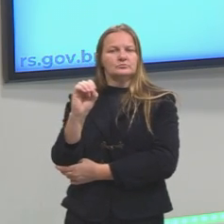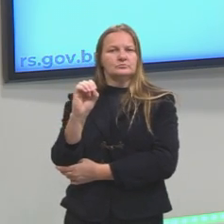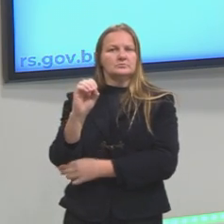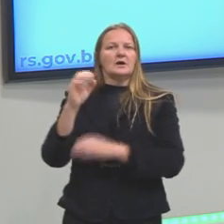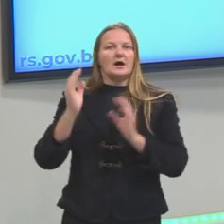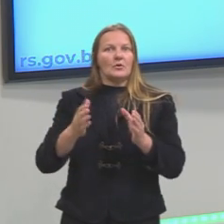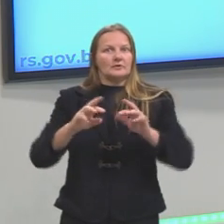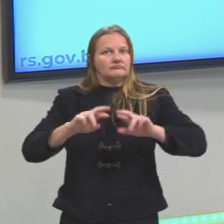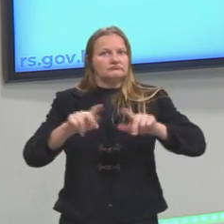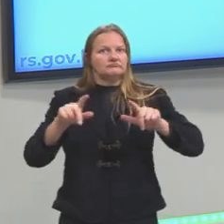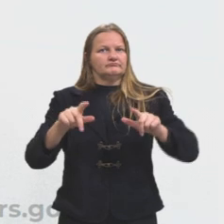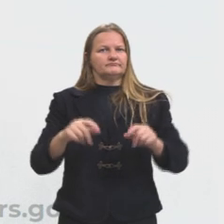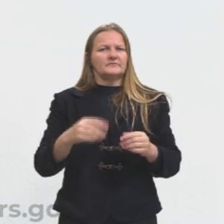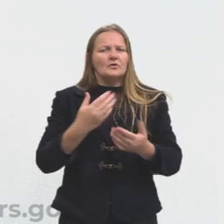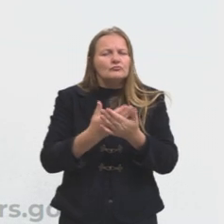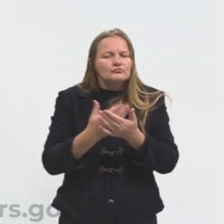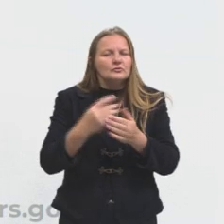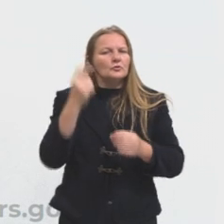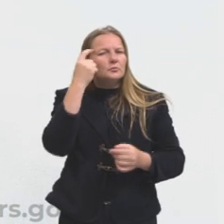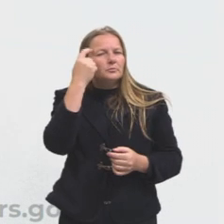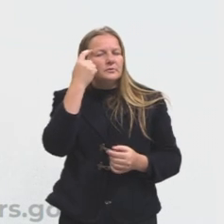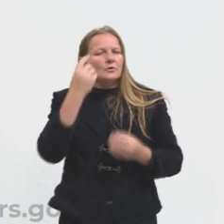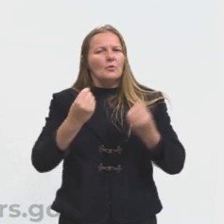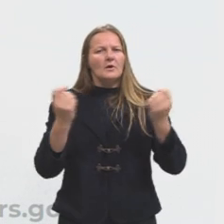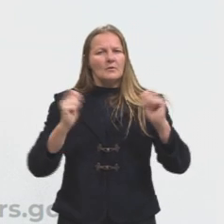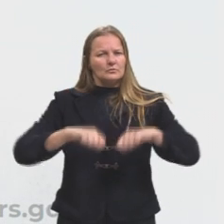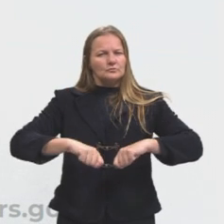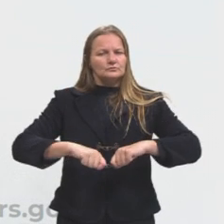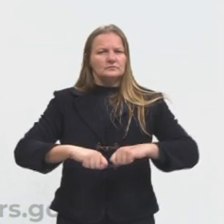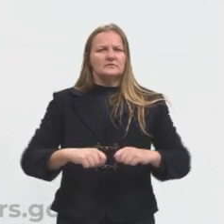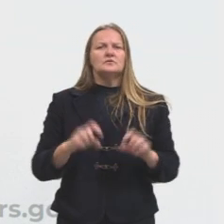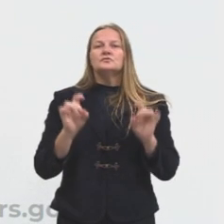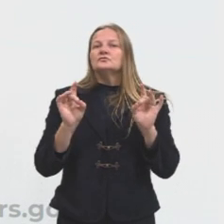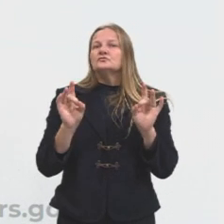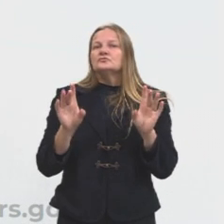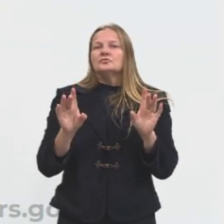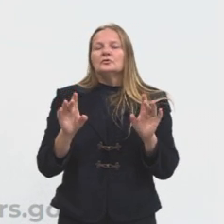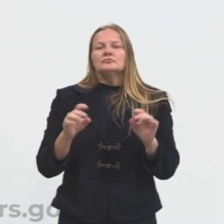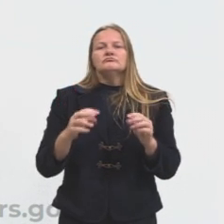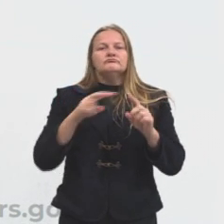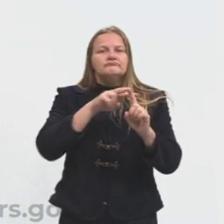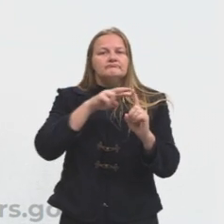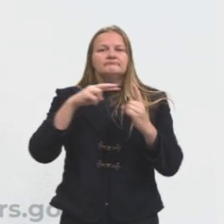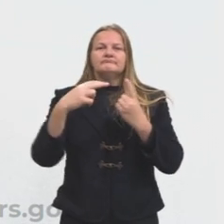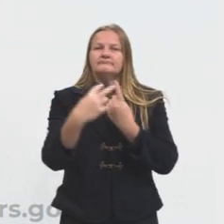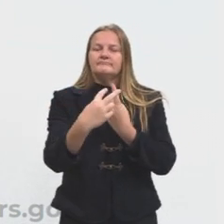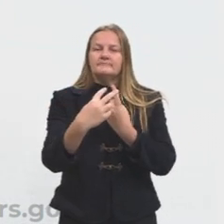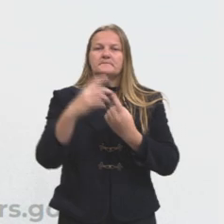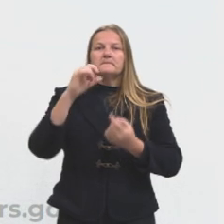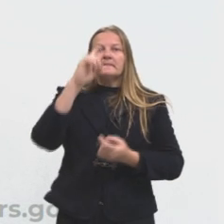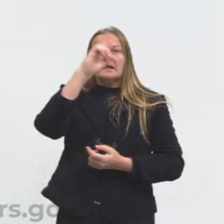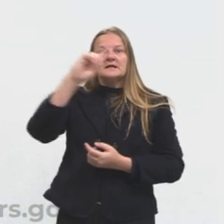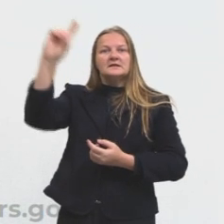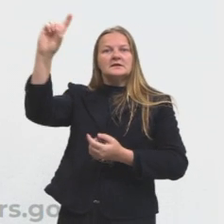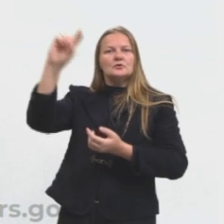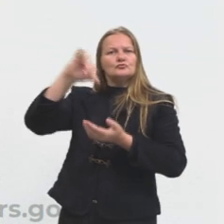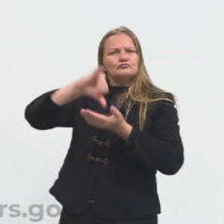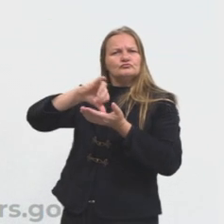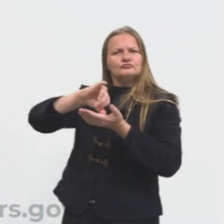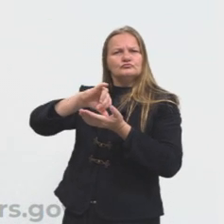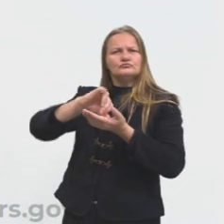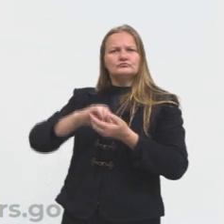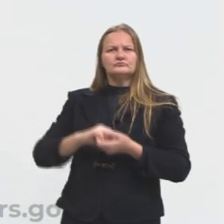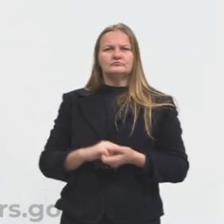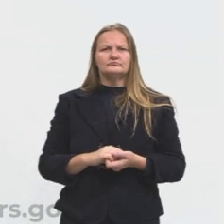nisso durante o Vai pensando nisso se é possível só a partir da perspectiva de Deus teocêntrica